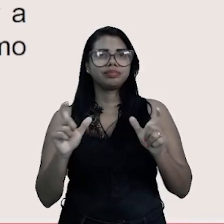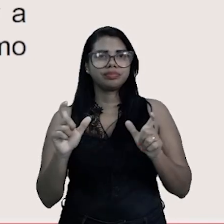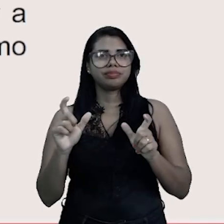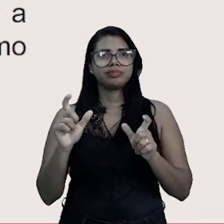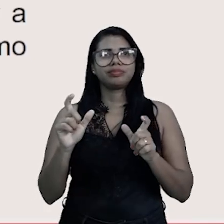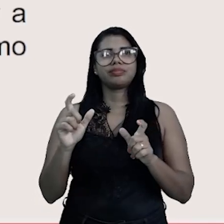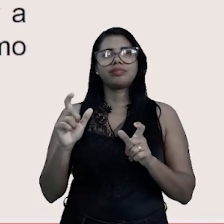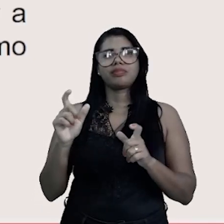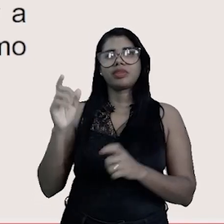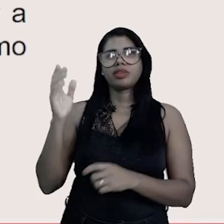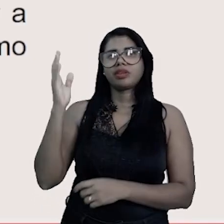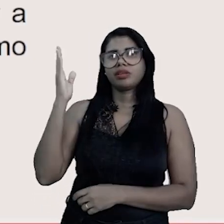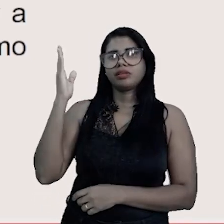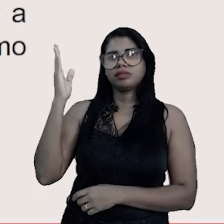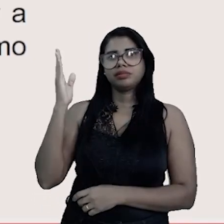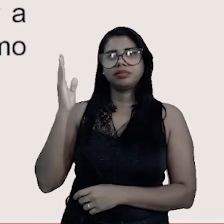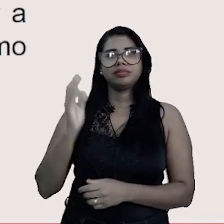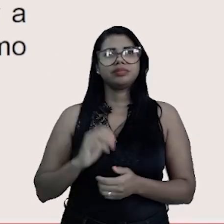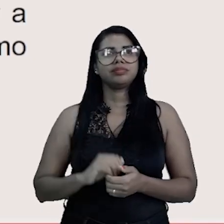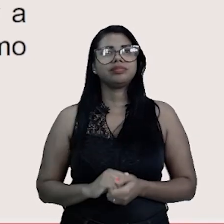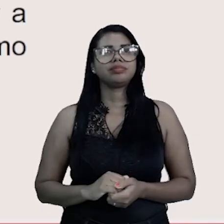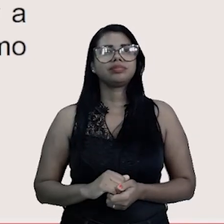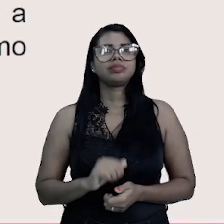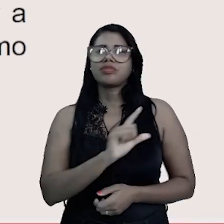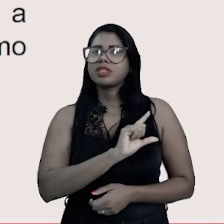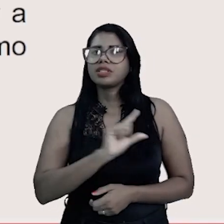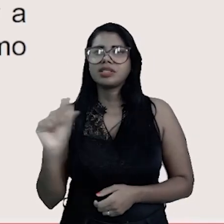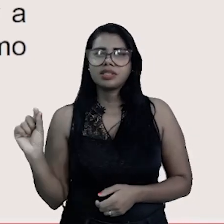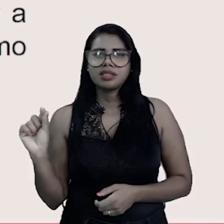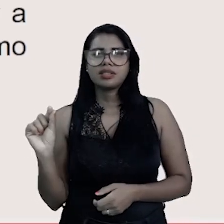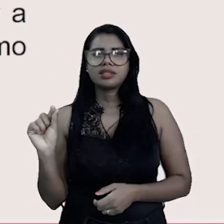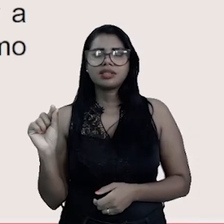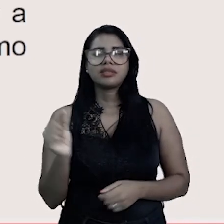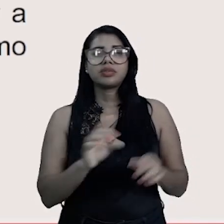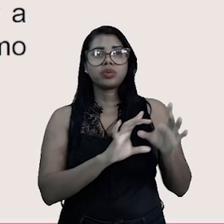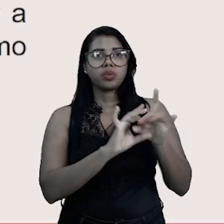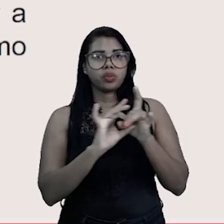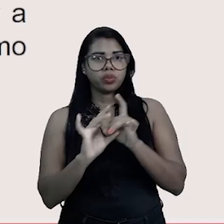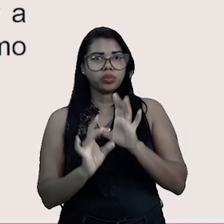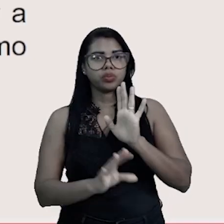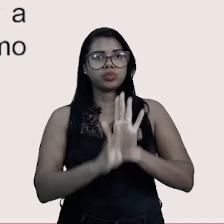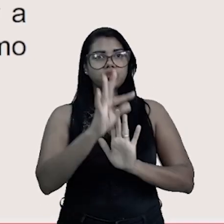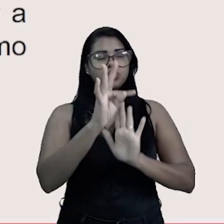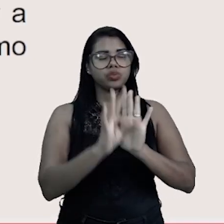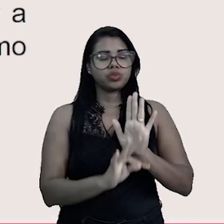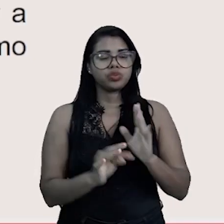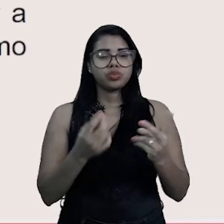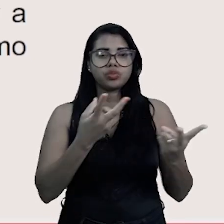nessa passagem, ó, quem foi que saiu rapidamente? Pelo contexto textual, a gente percebe que foi